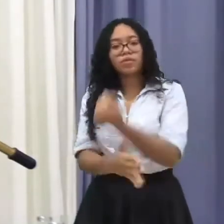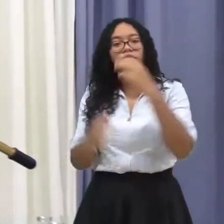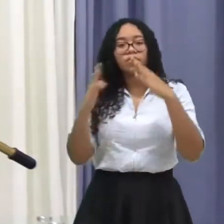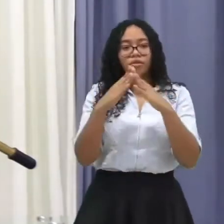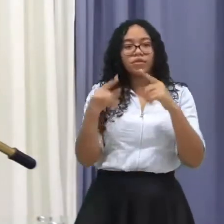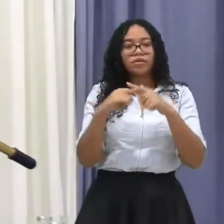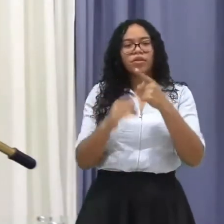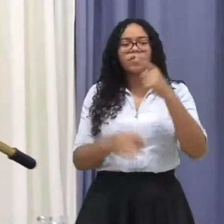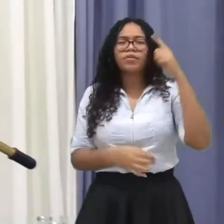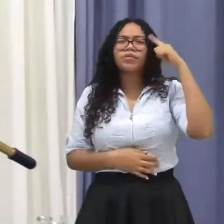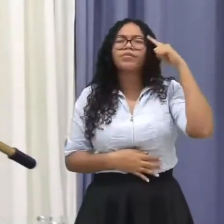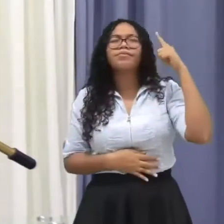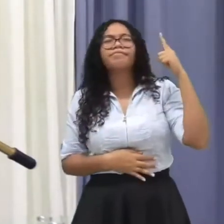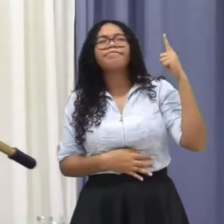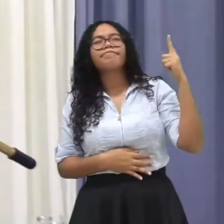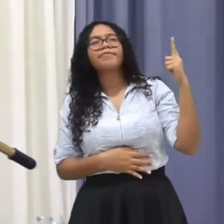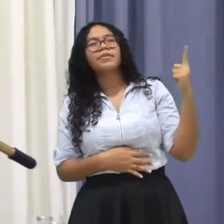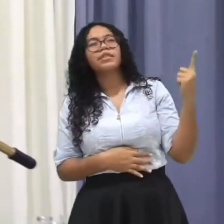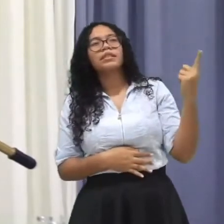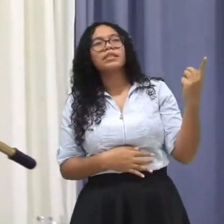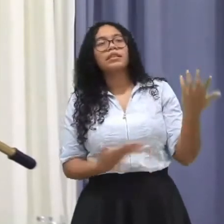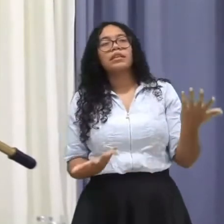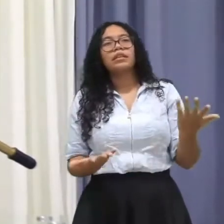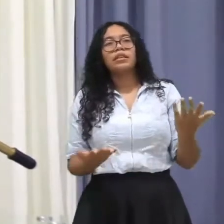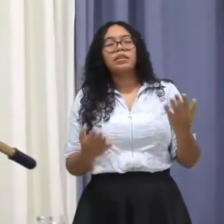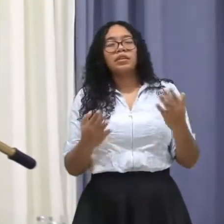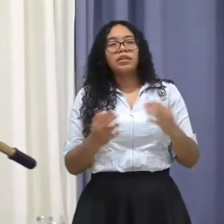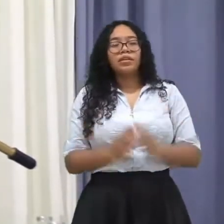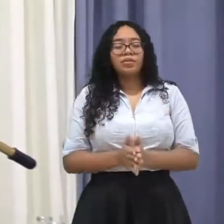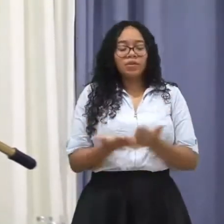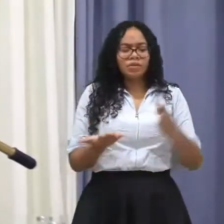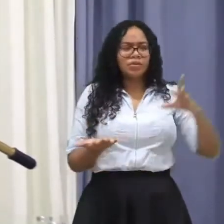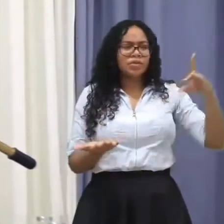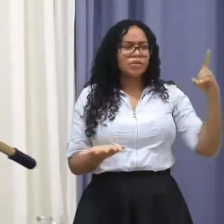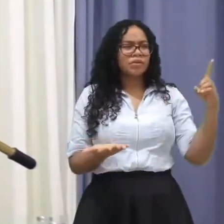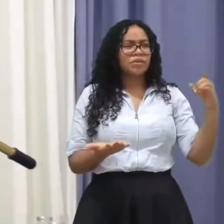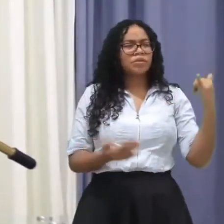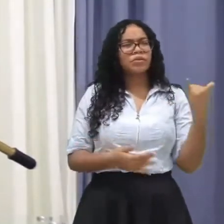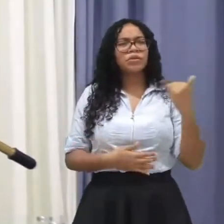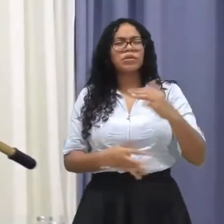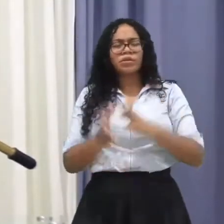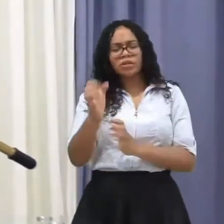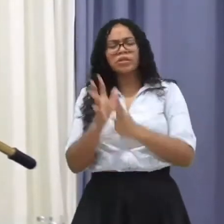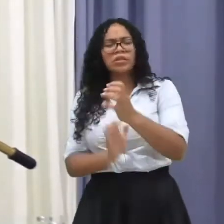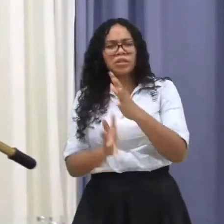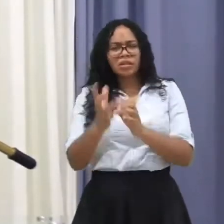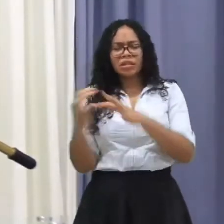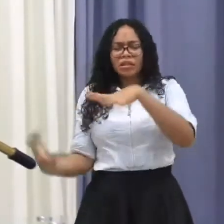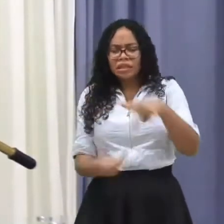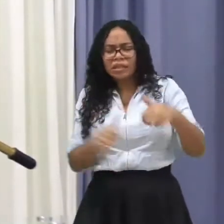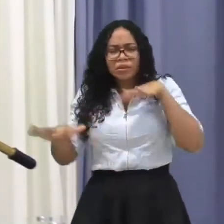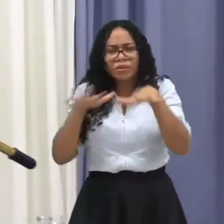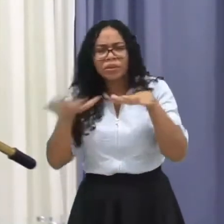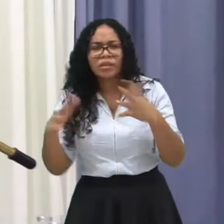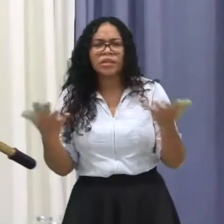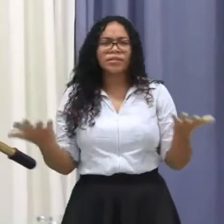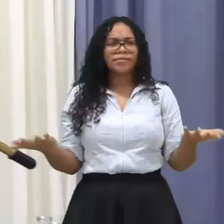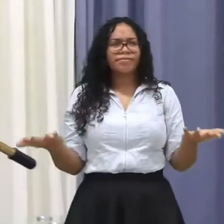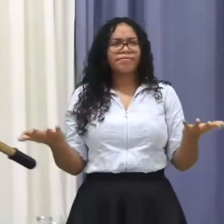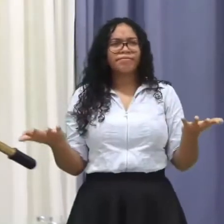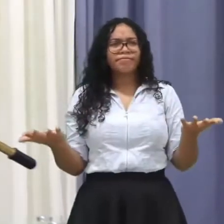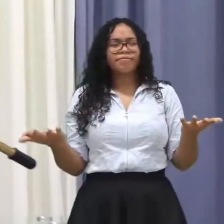estar pensando aí do outro lado, mas a Bíblia não fala de guerra, rumores de guerra, tremores de terra. Tudo isso